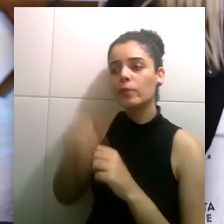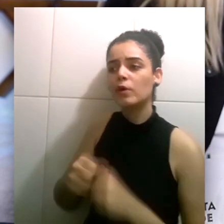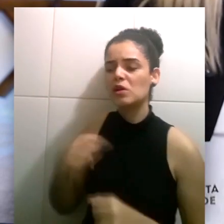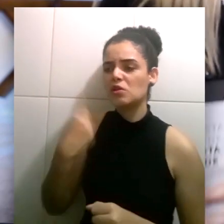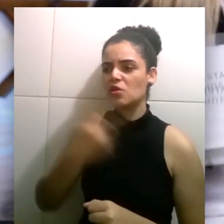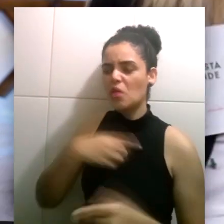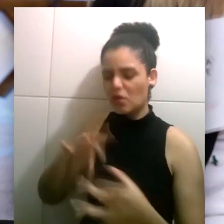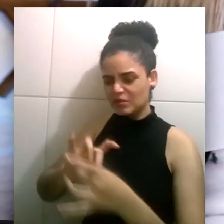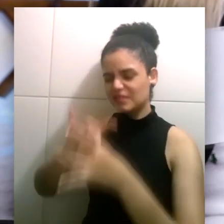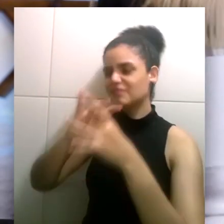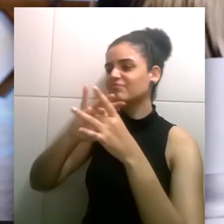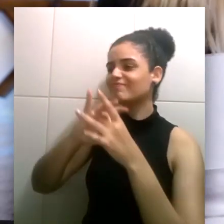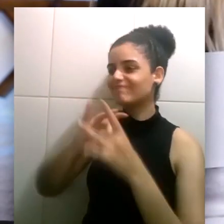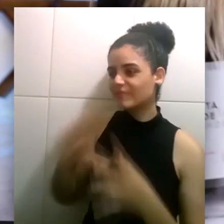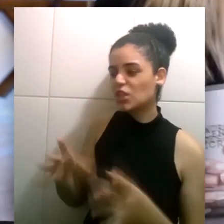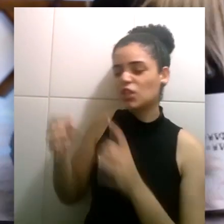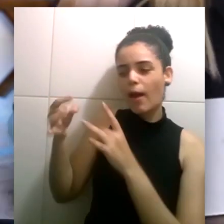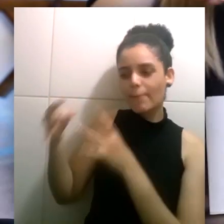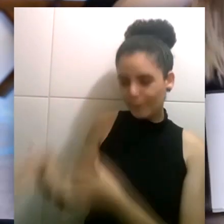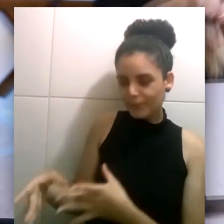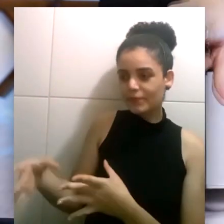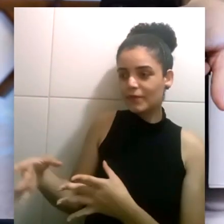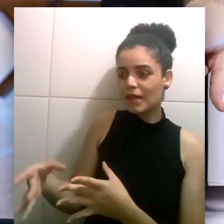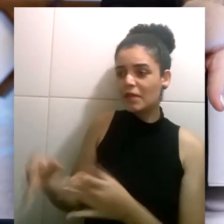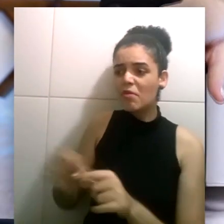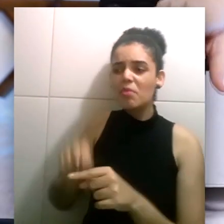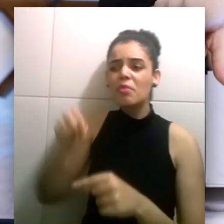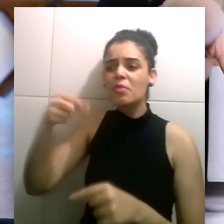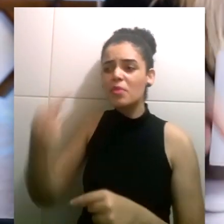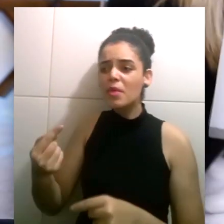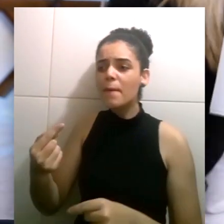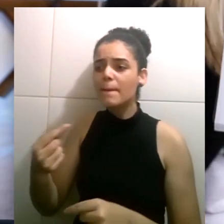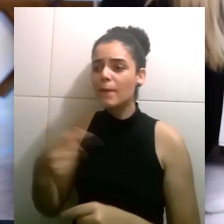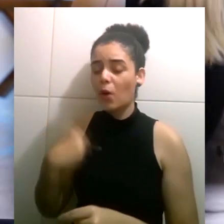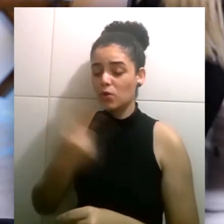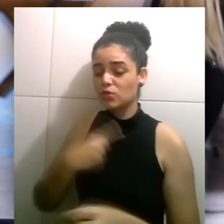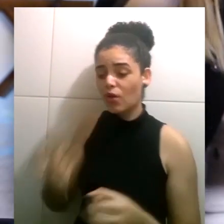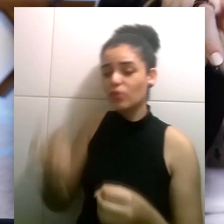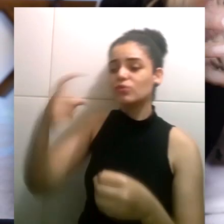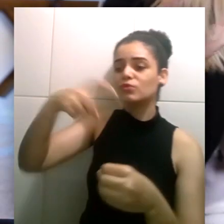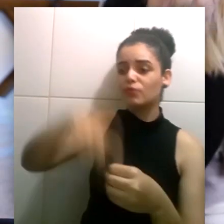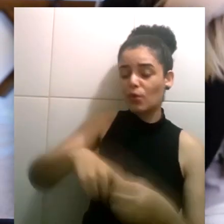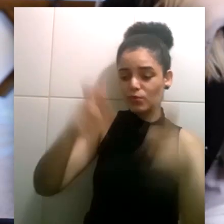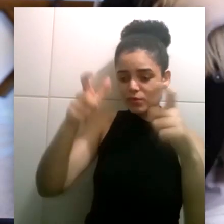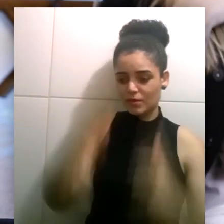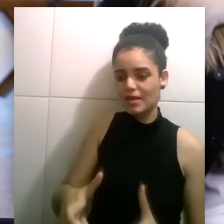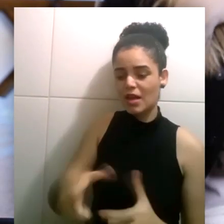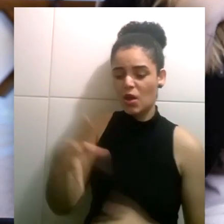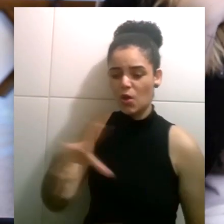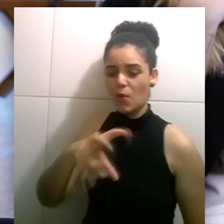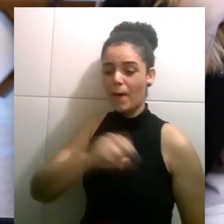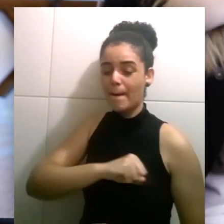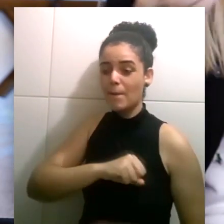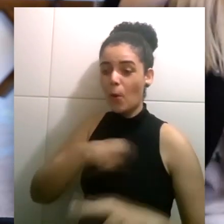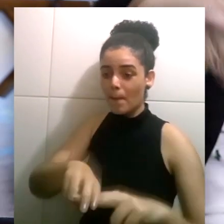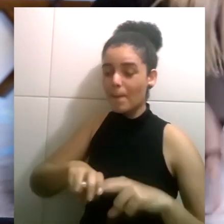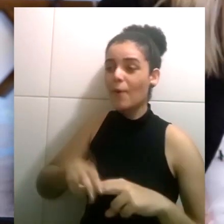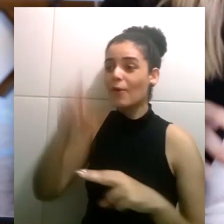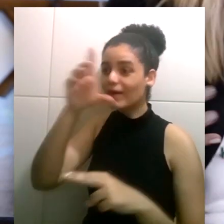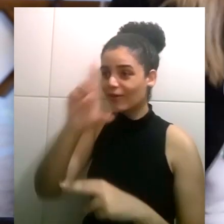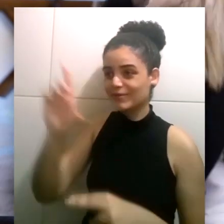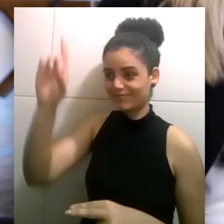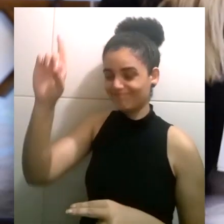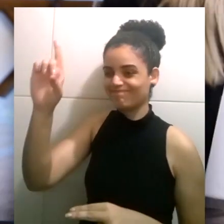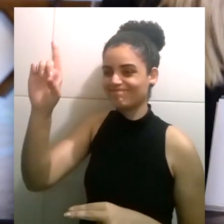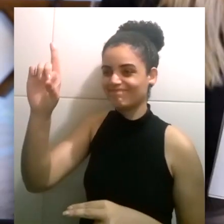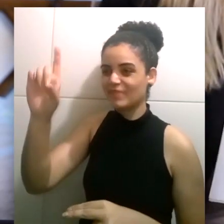assim, tipo, da gente deixar mesmo a nossa marca. E quando a gente volta para aquele lugar, a gente, o amor que nós plantamos através de